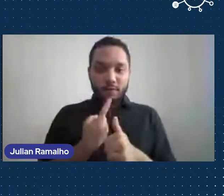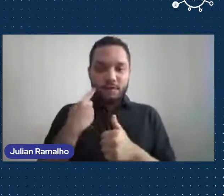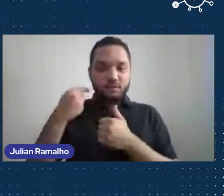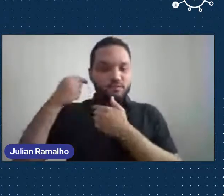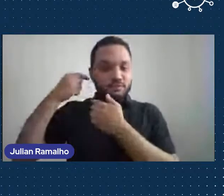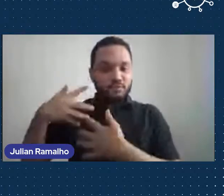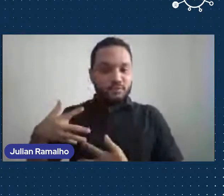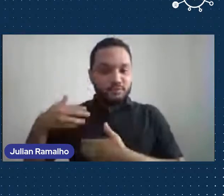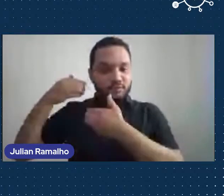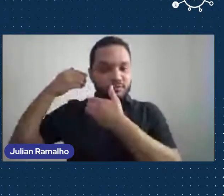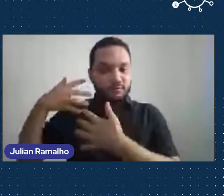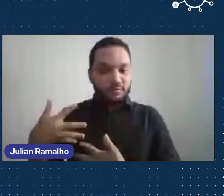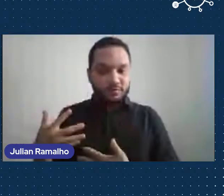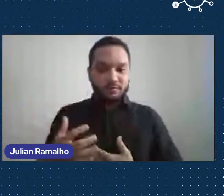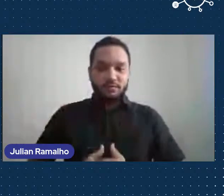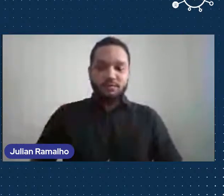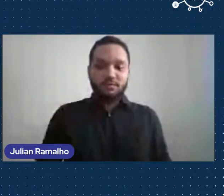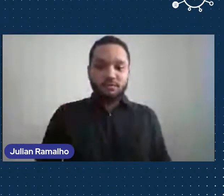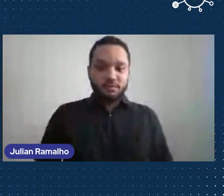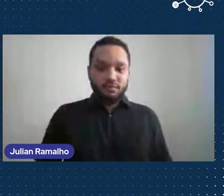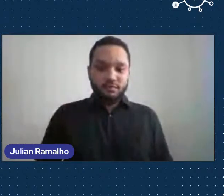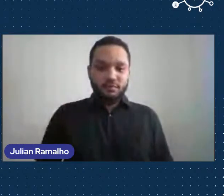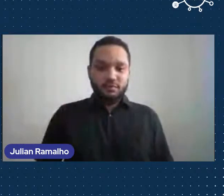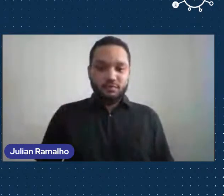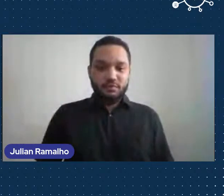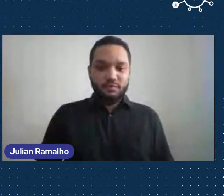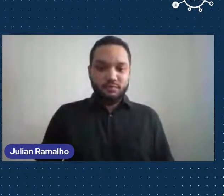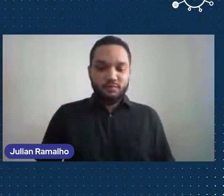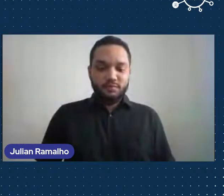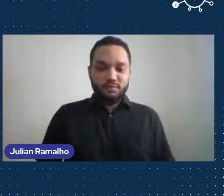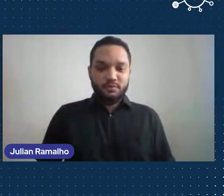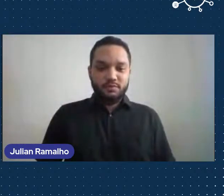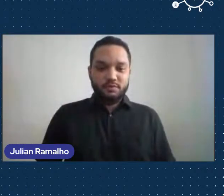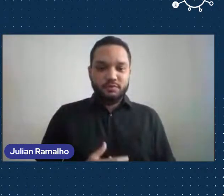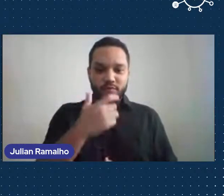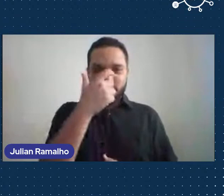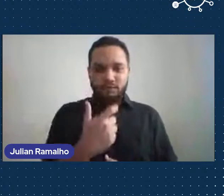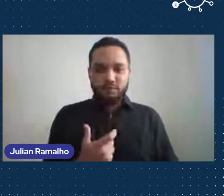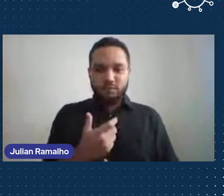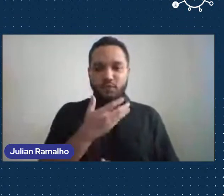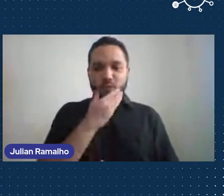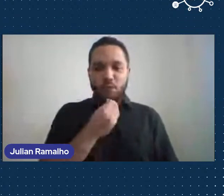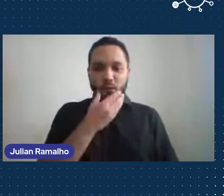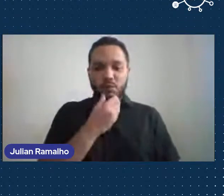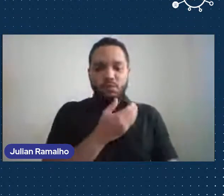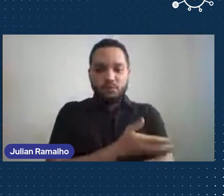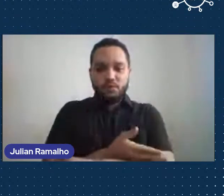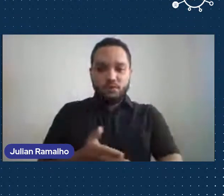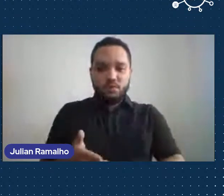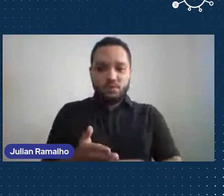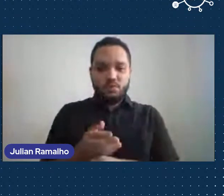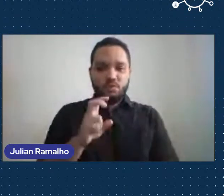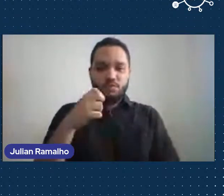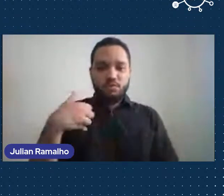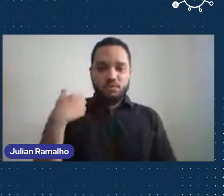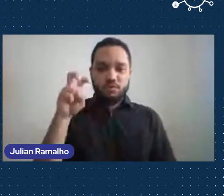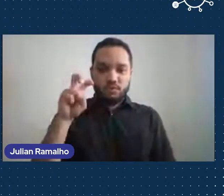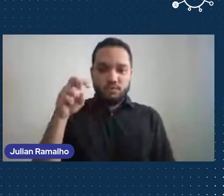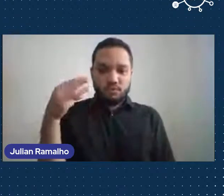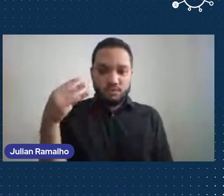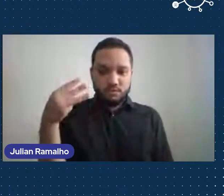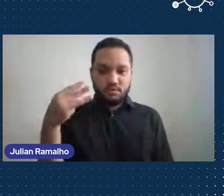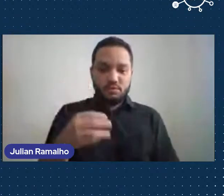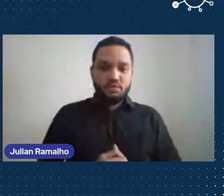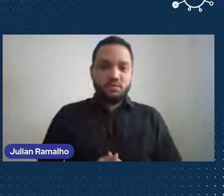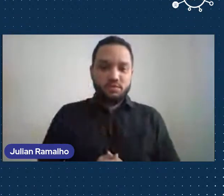né, para quem também dela precisa. Né? Sou um homem branco, de 53 anos,